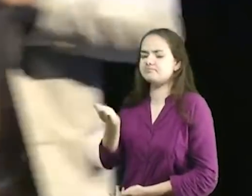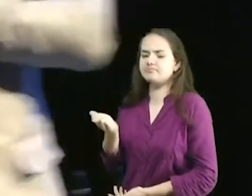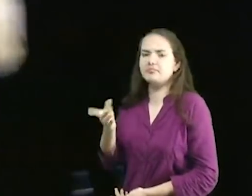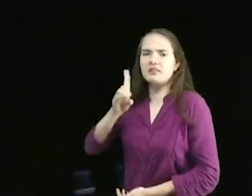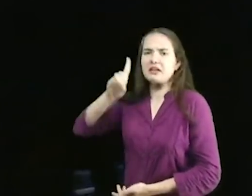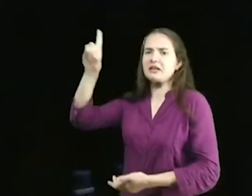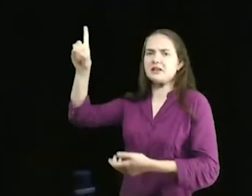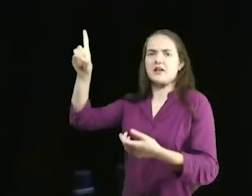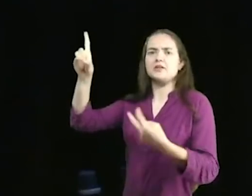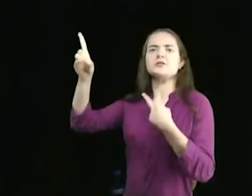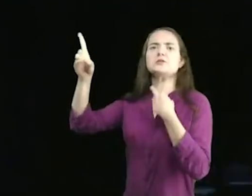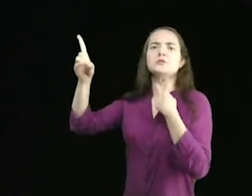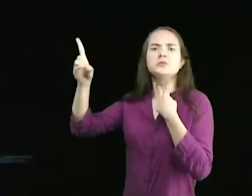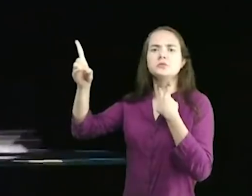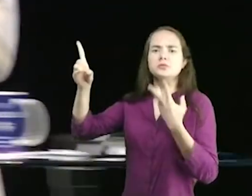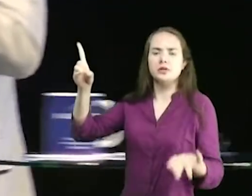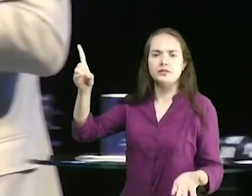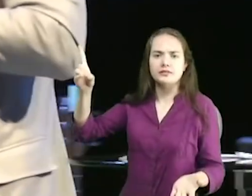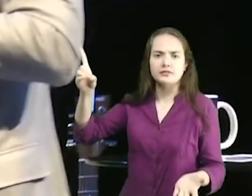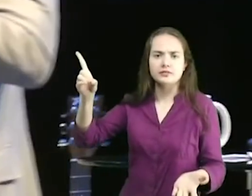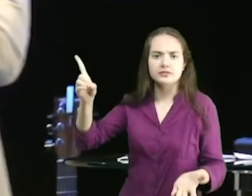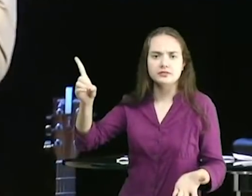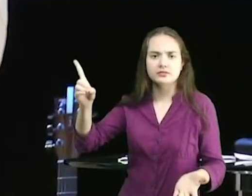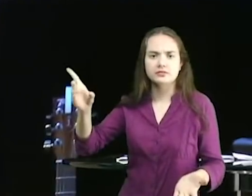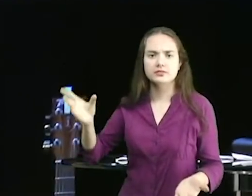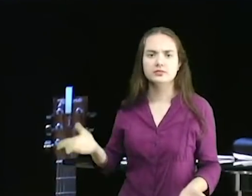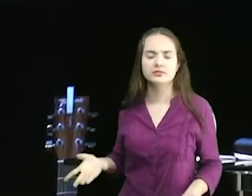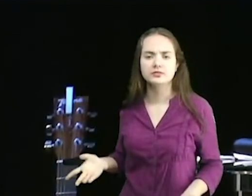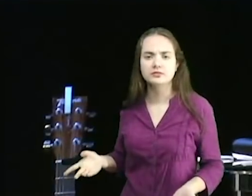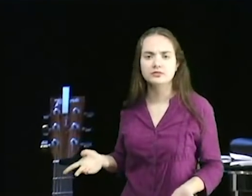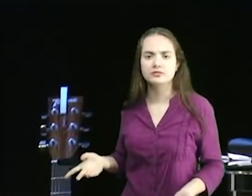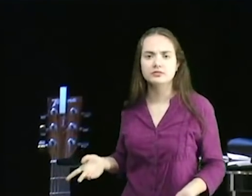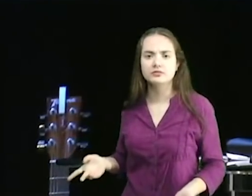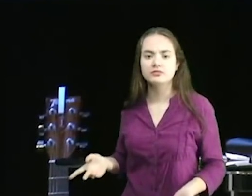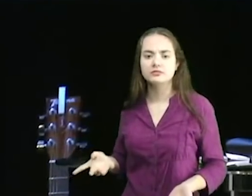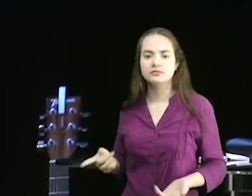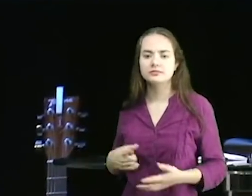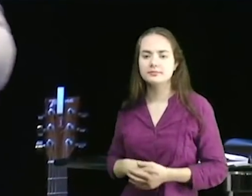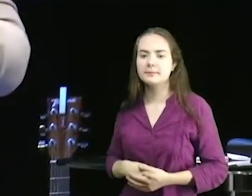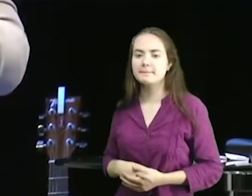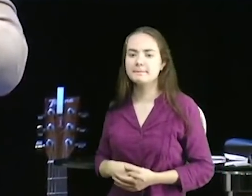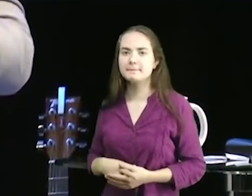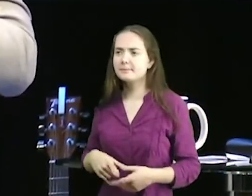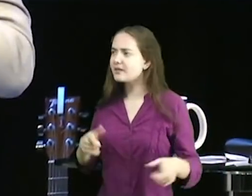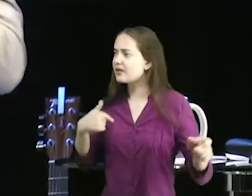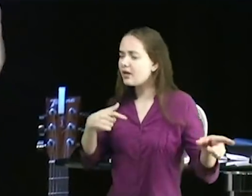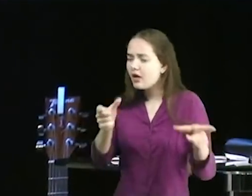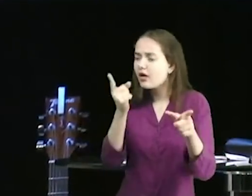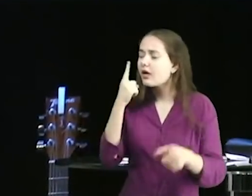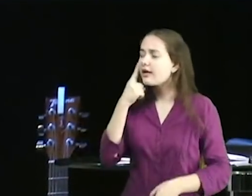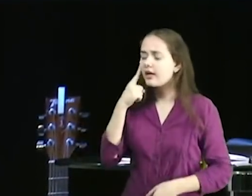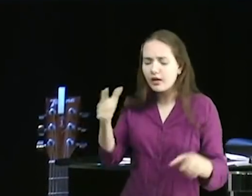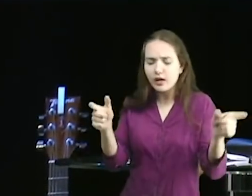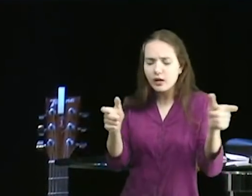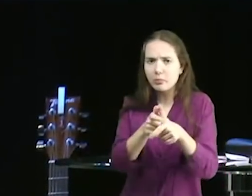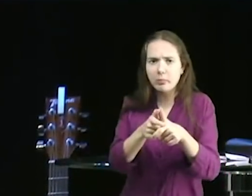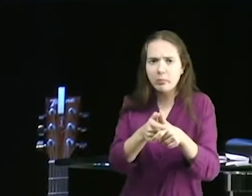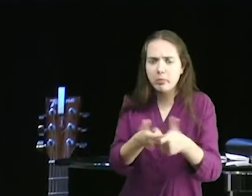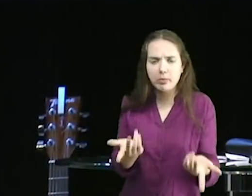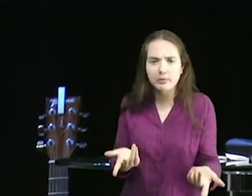não tem poder para resolver com 5 pães e 2 peixes. Ele fala assim: mas o que é isso para essa multidão? Aí Jesus: